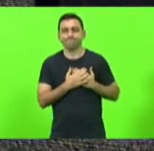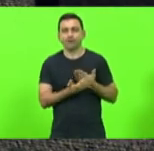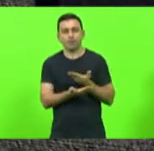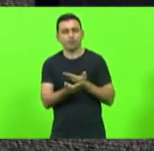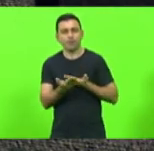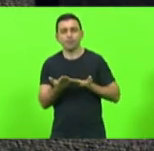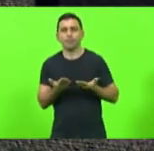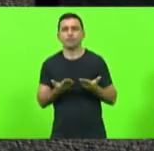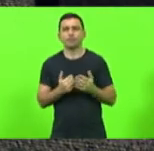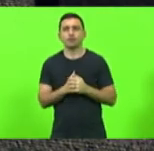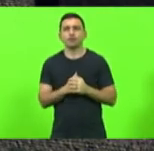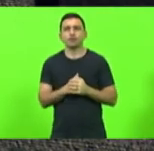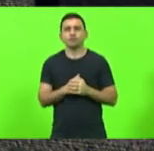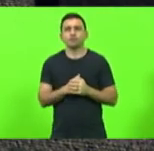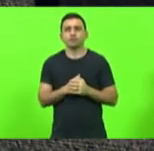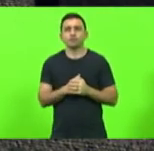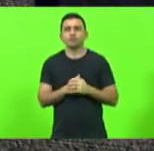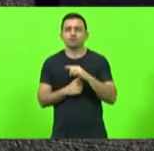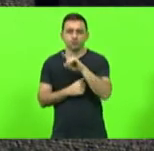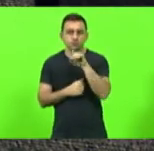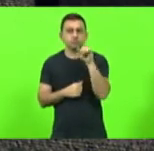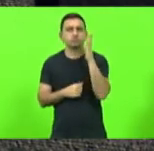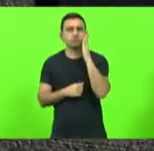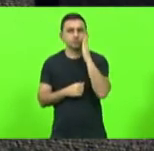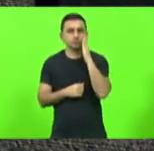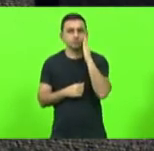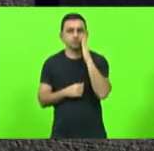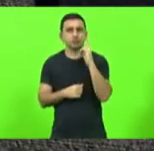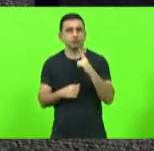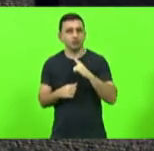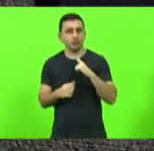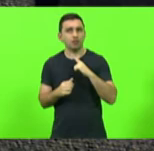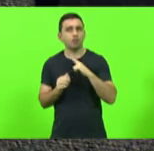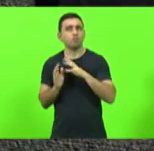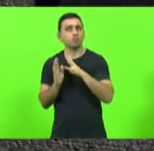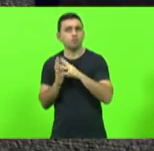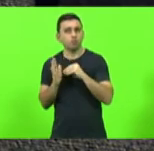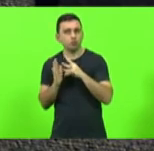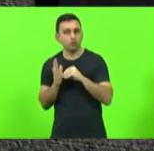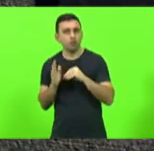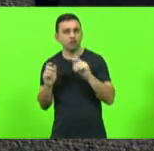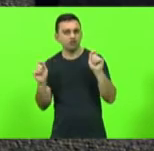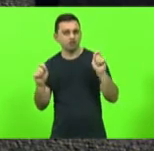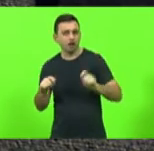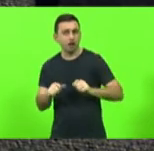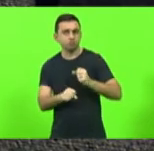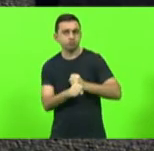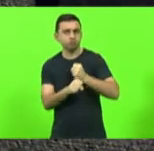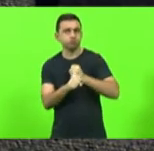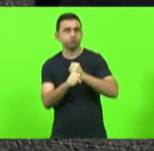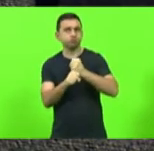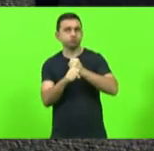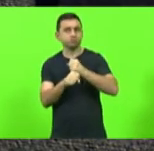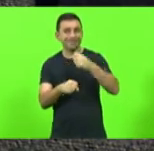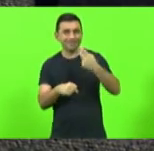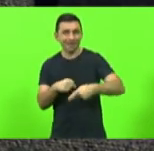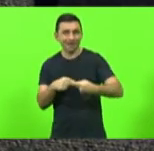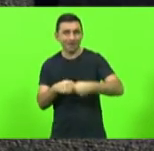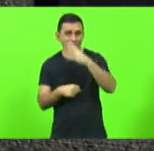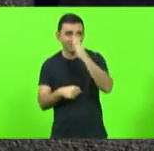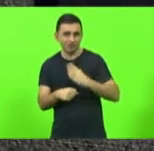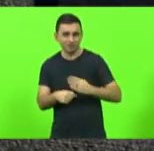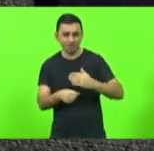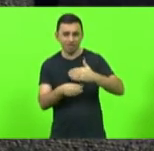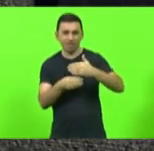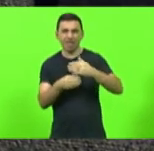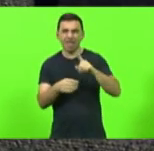Solidariedade. Vocês bem sabem que existe um modelo, um jeito de construir barragem no nosso país que é